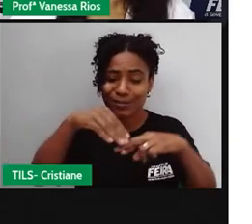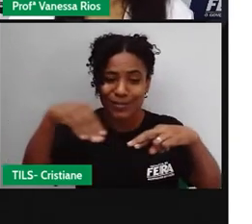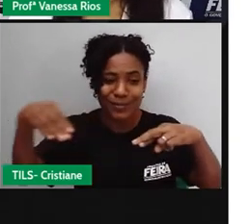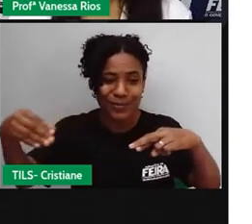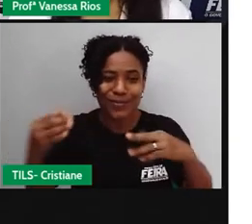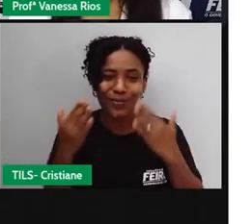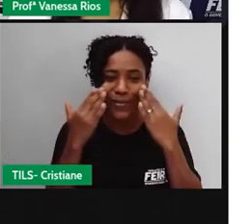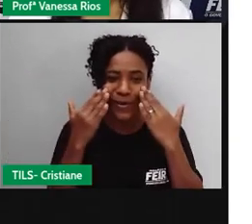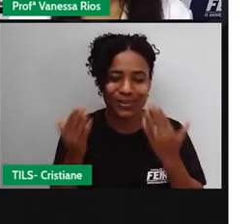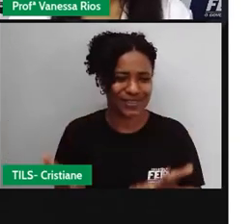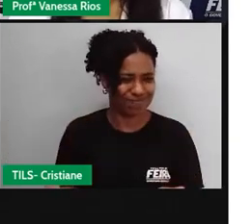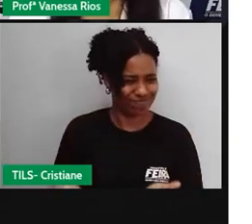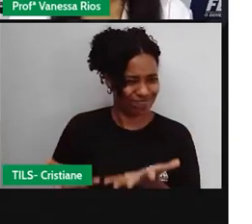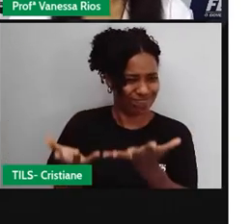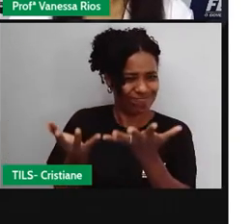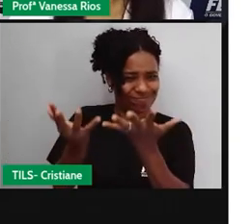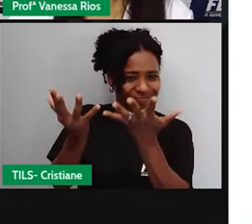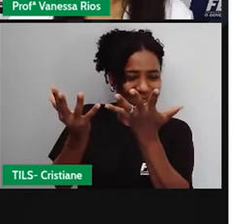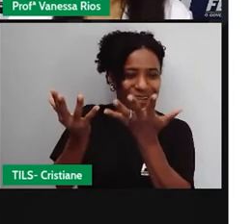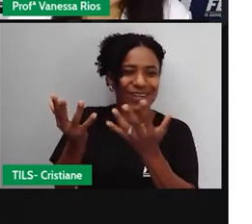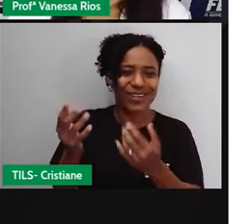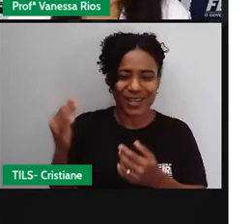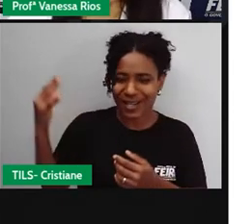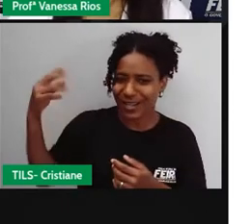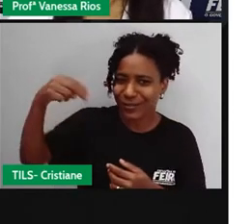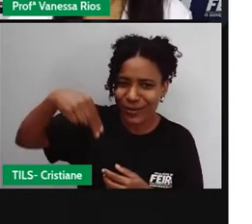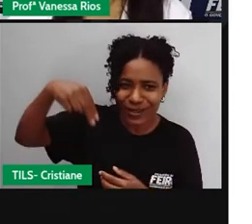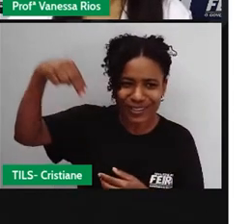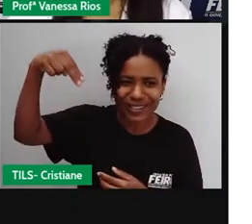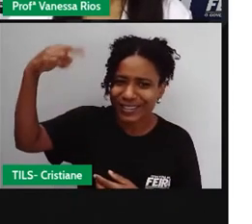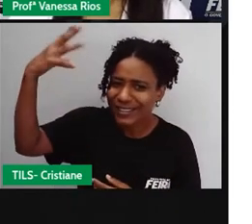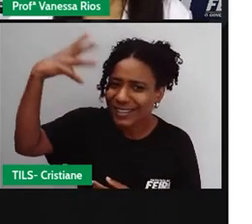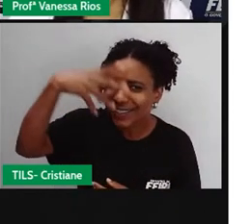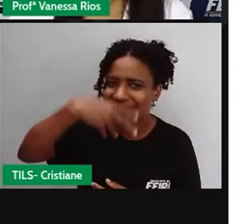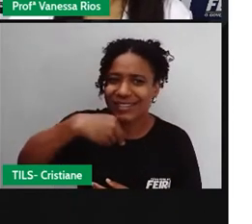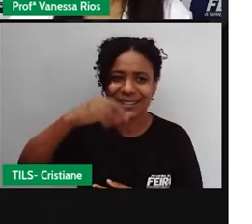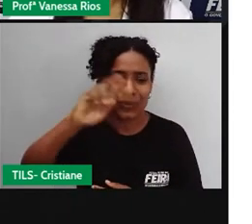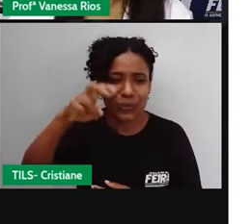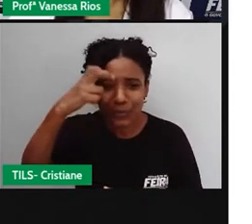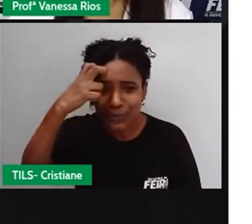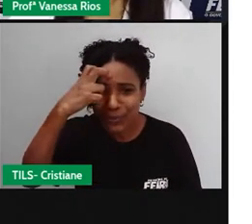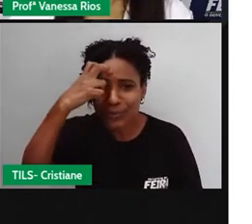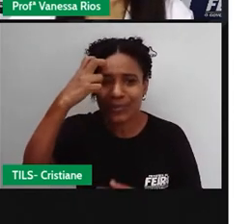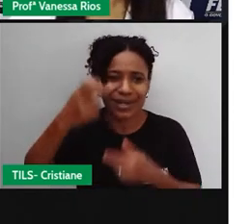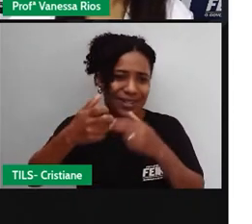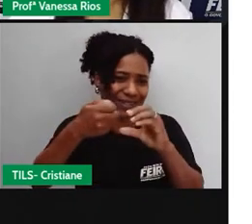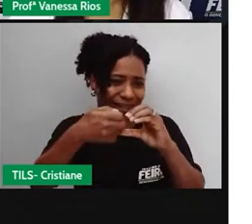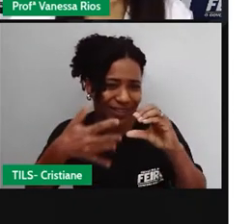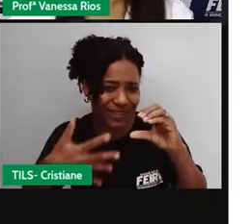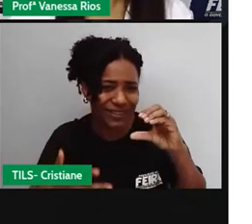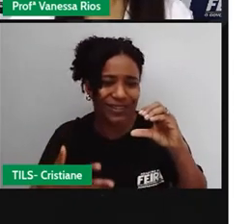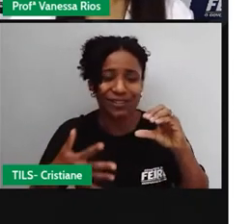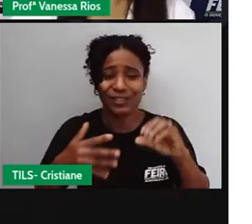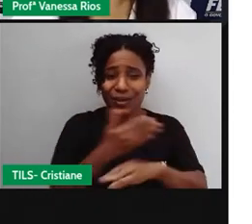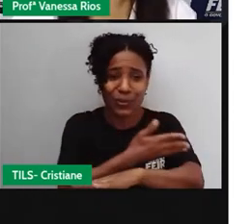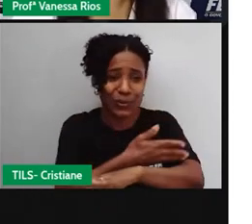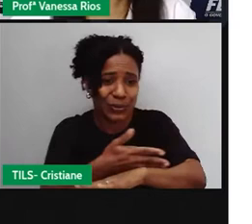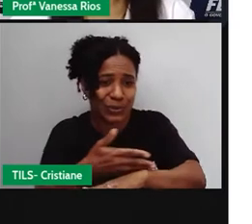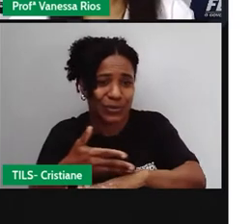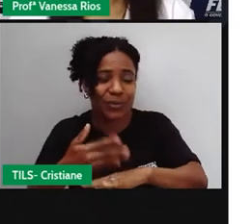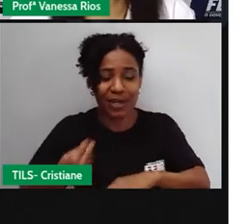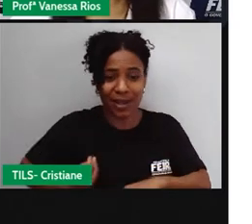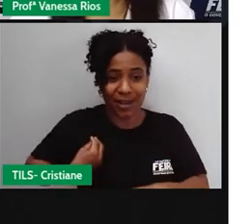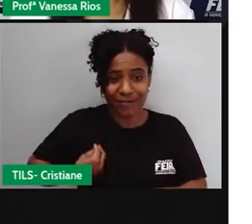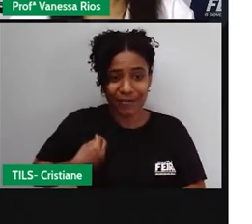beleza aos aspectos culturais, ao modo de vida, aos costumes, aos hábitos, ao